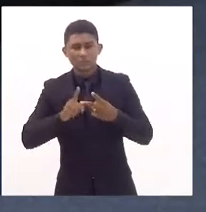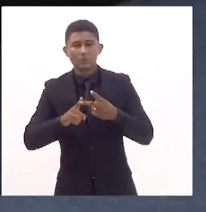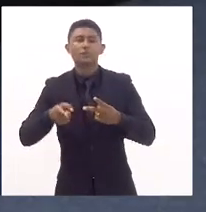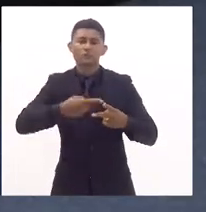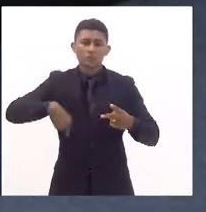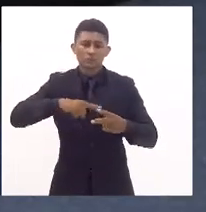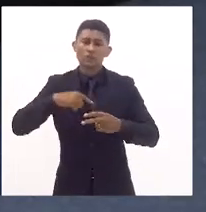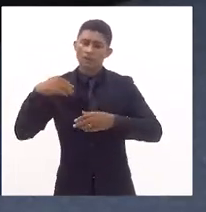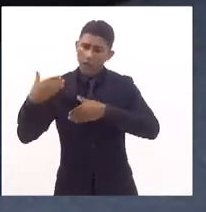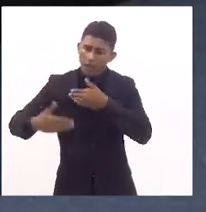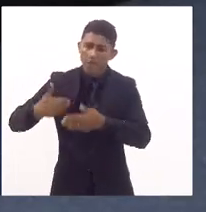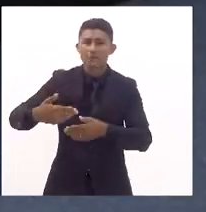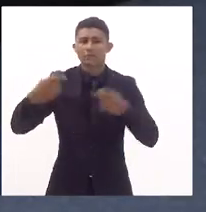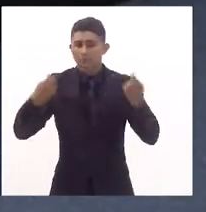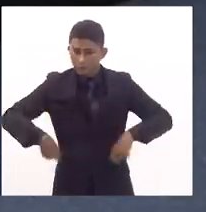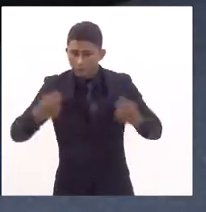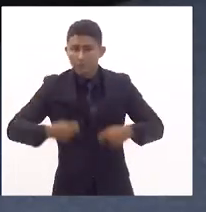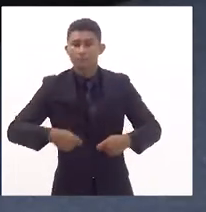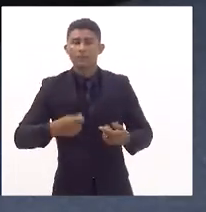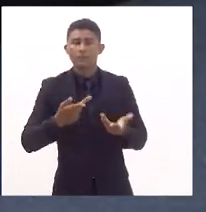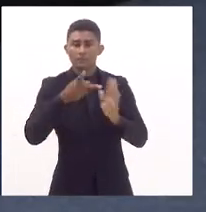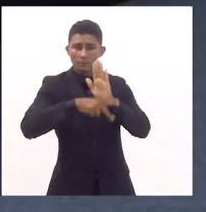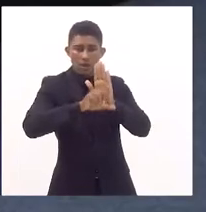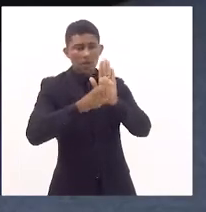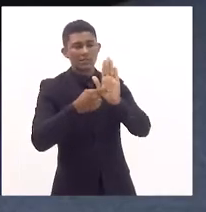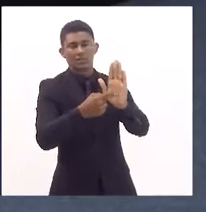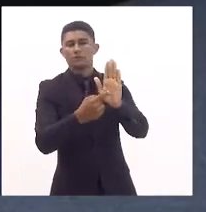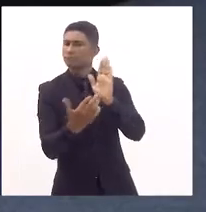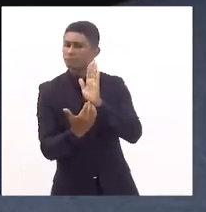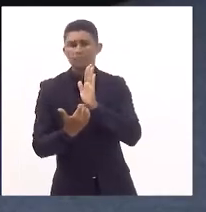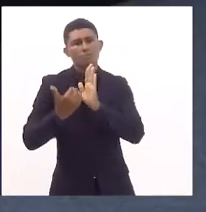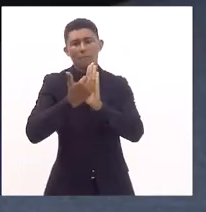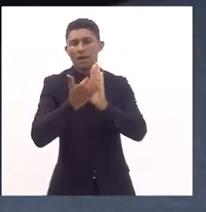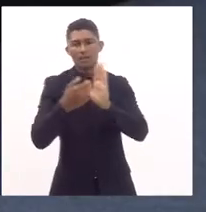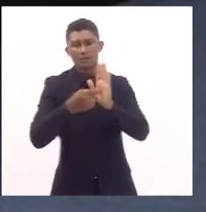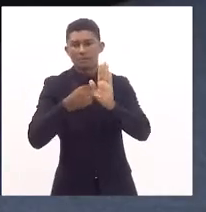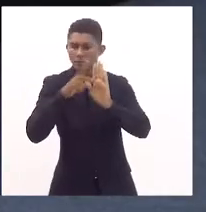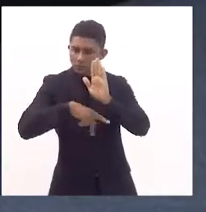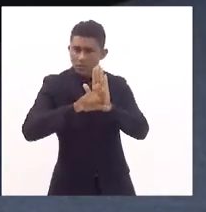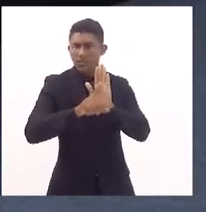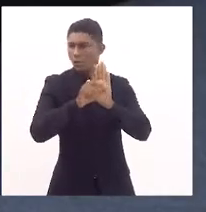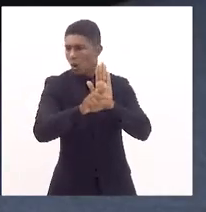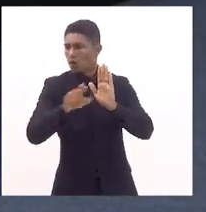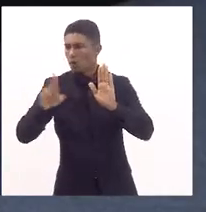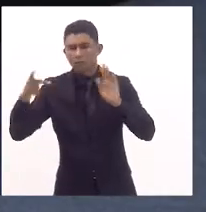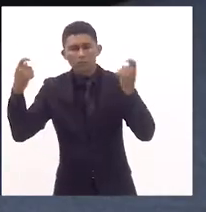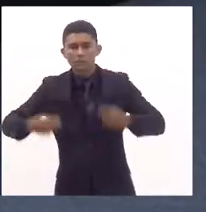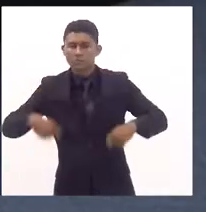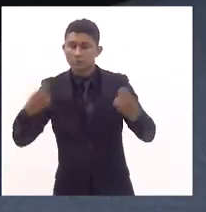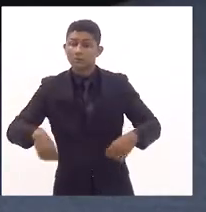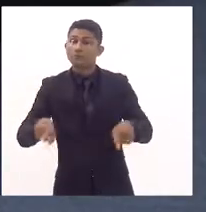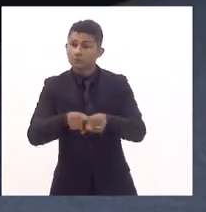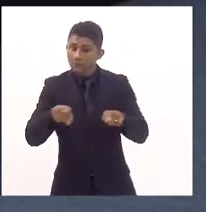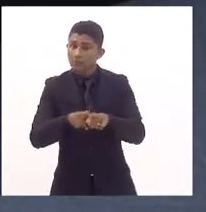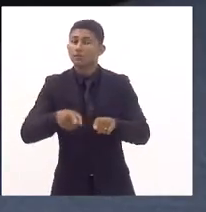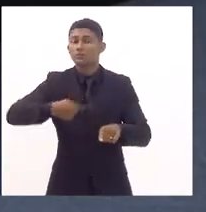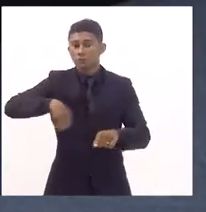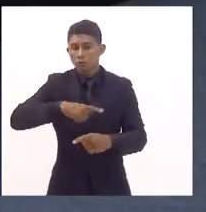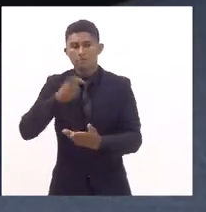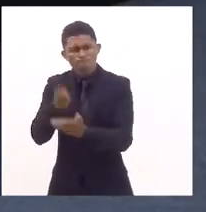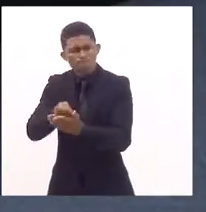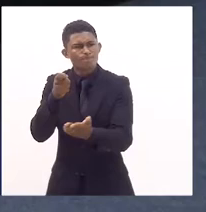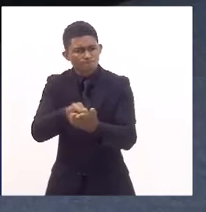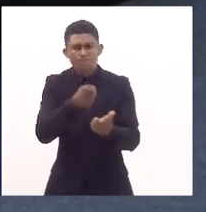avance pautando projetos como esse e aprovando projetos como esse e fazendo, presidente, uma pressão para que